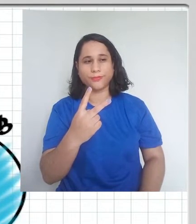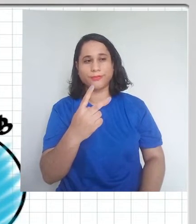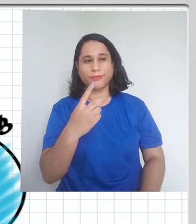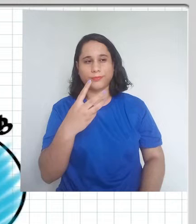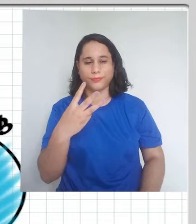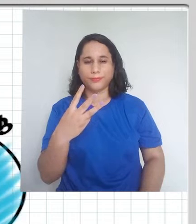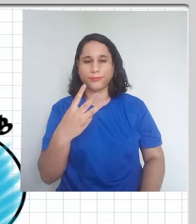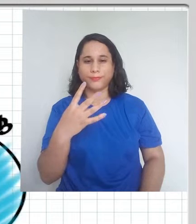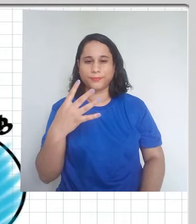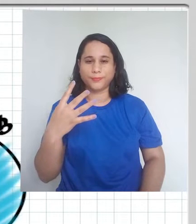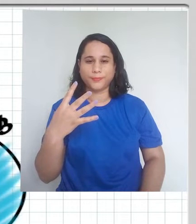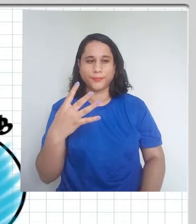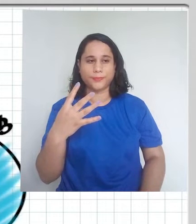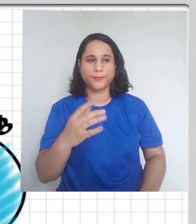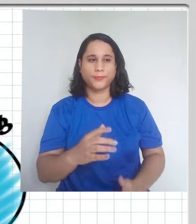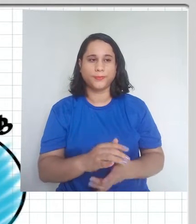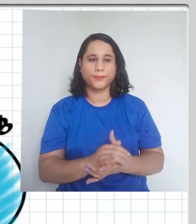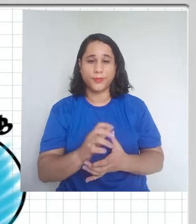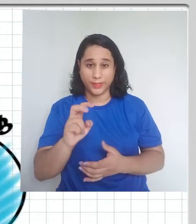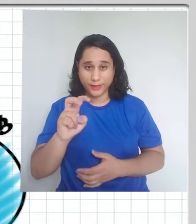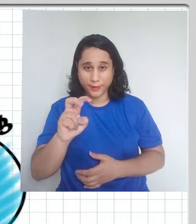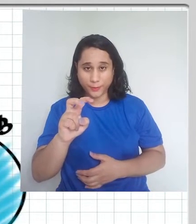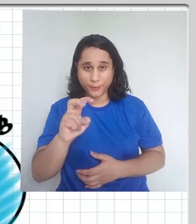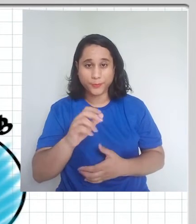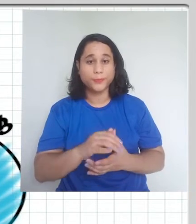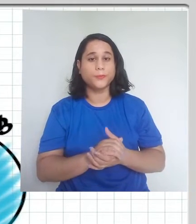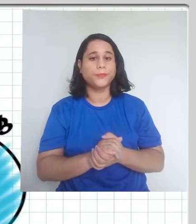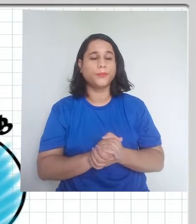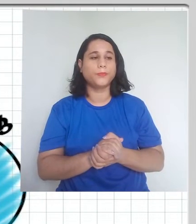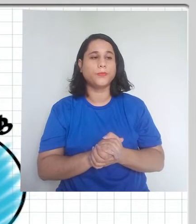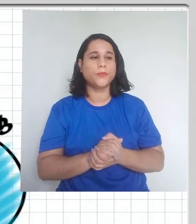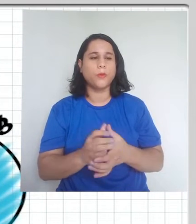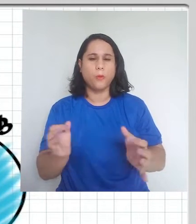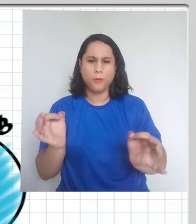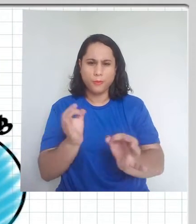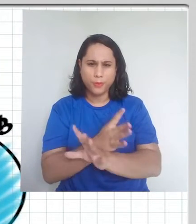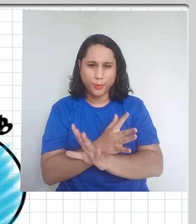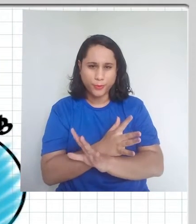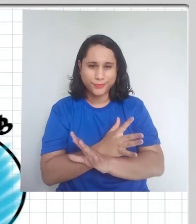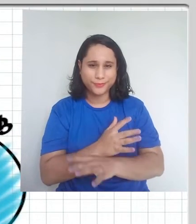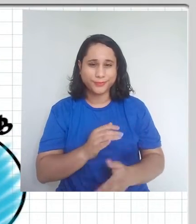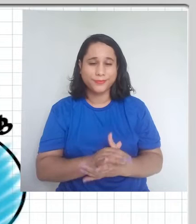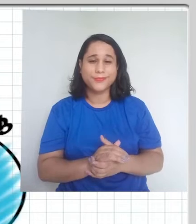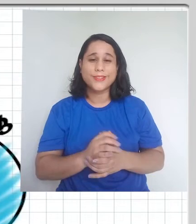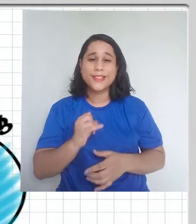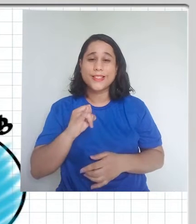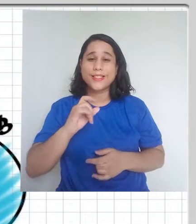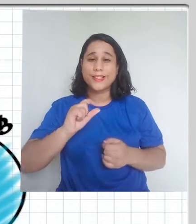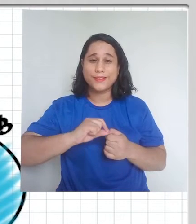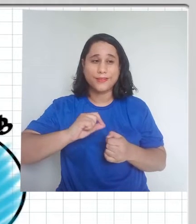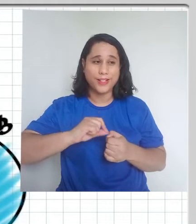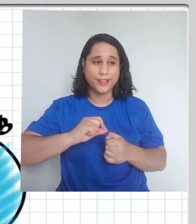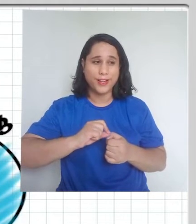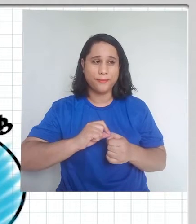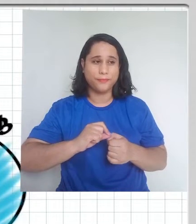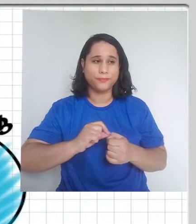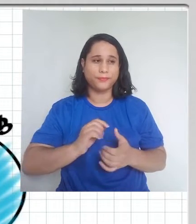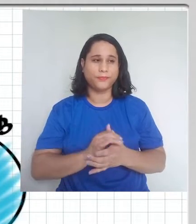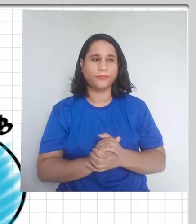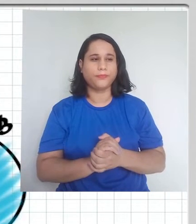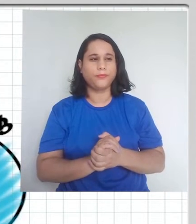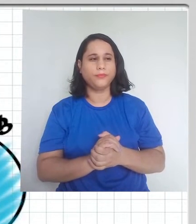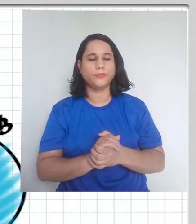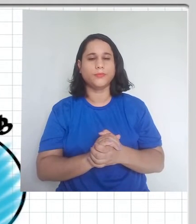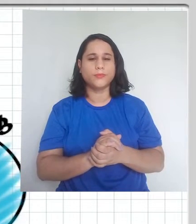2, 3, 4 e 5. Pronto. Se eu for fazer A